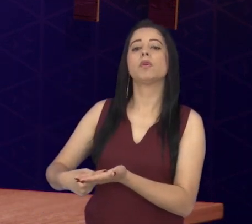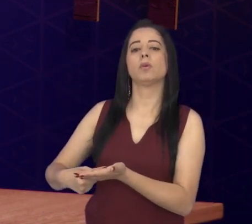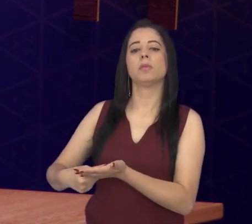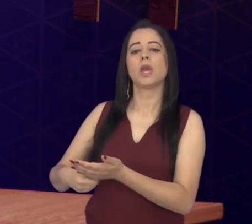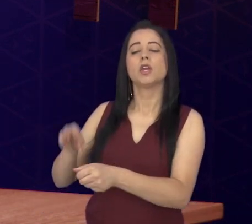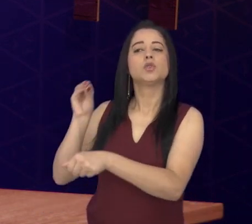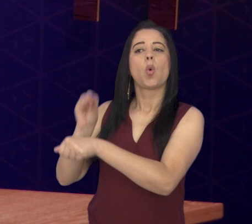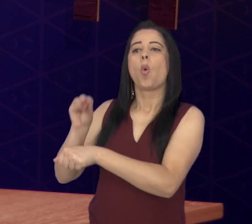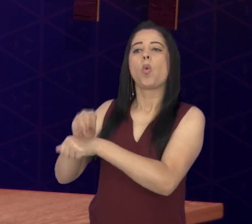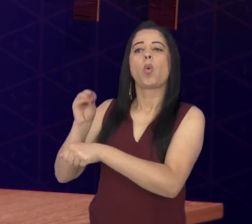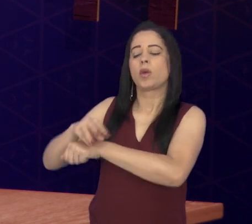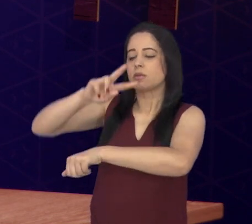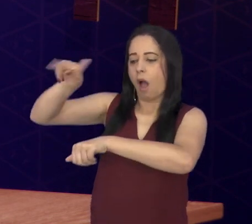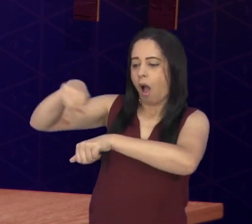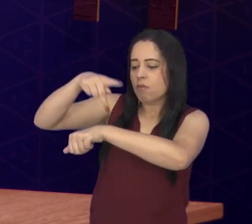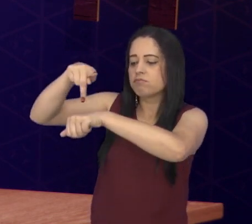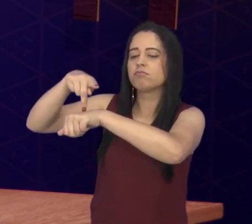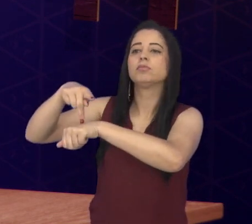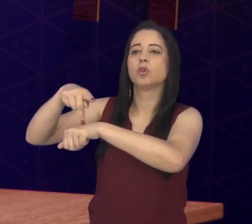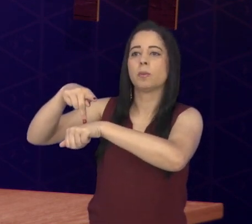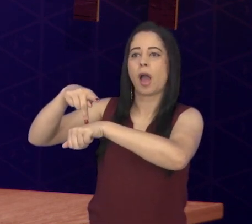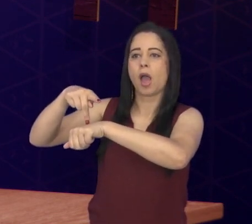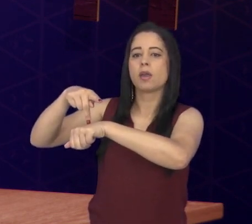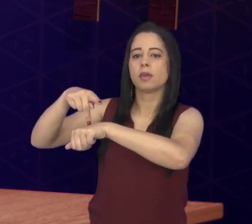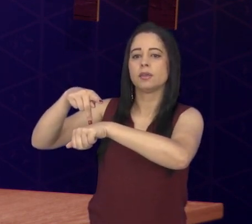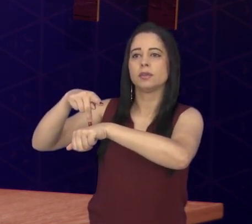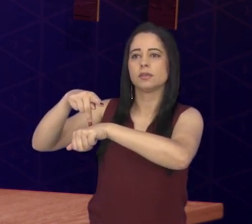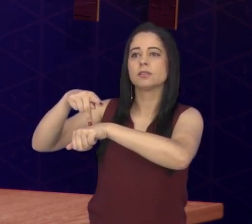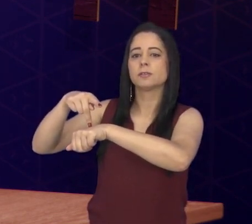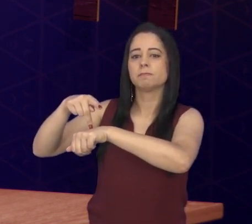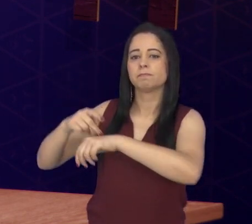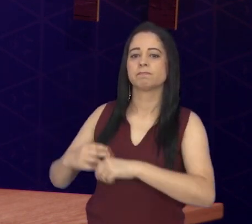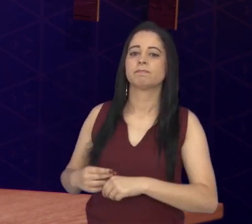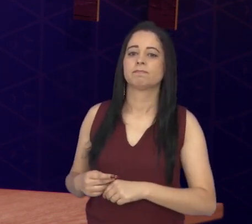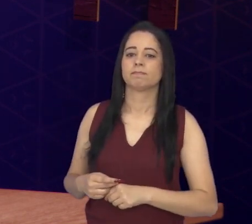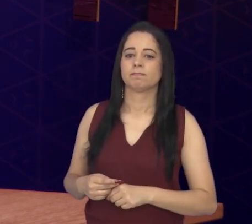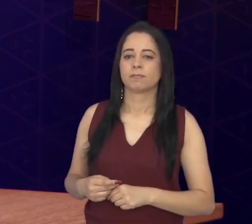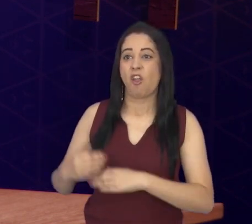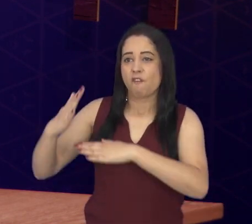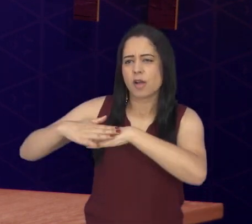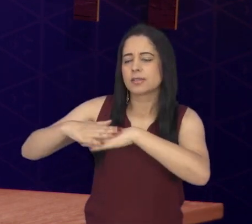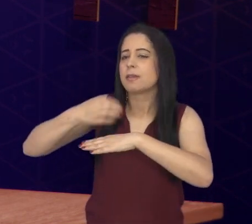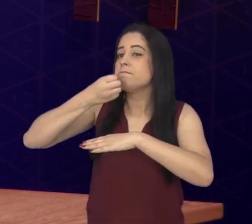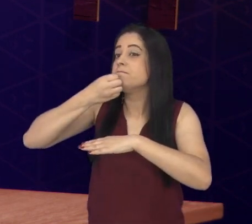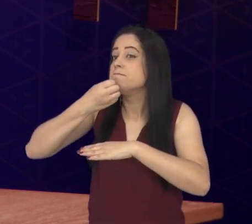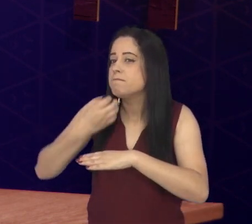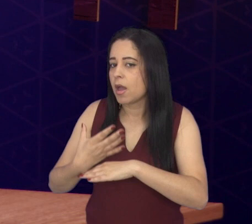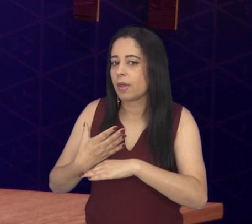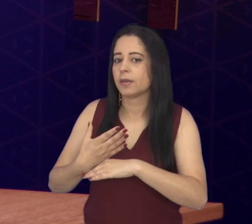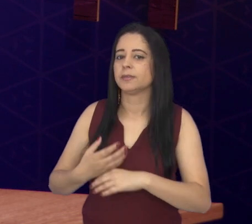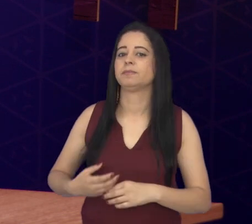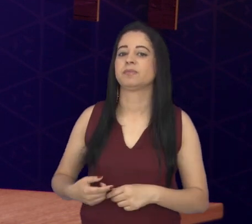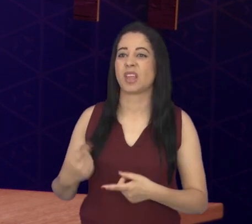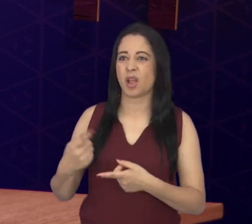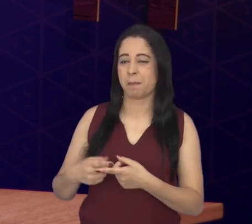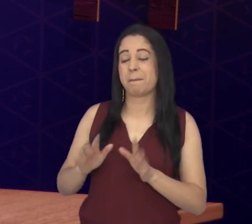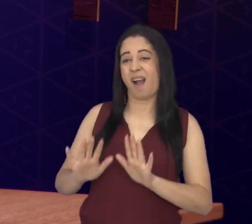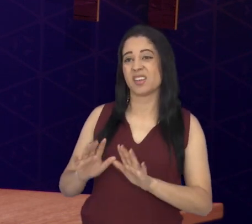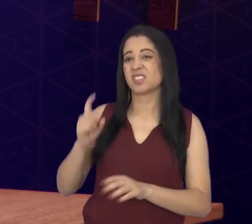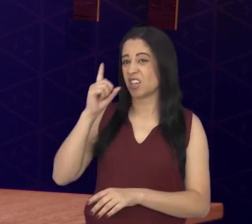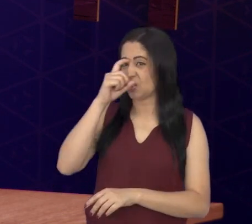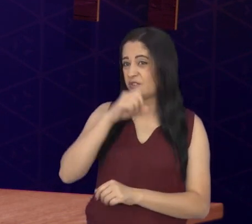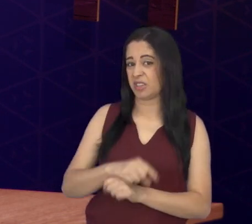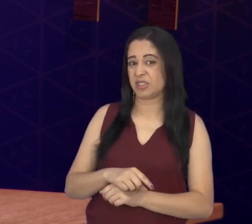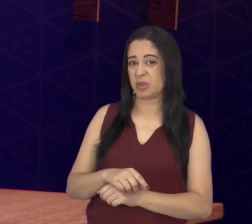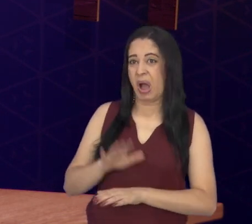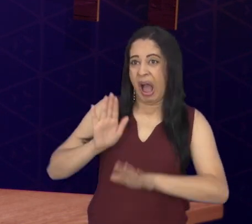sabe? Com o bem, com fazer o bem ao próximo. Porque é